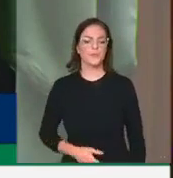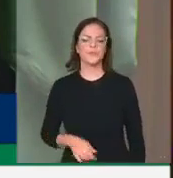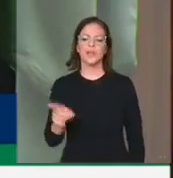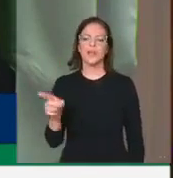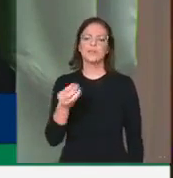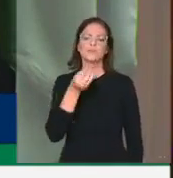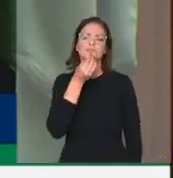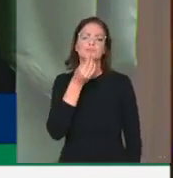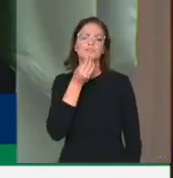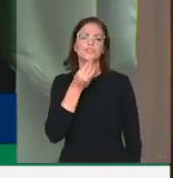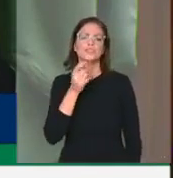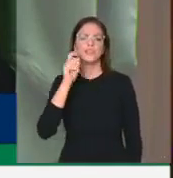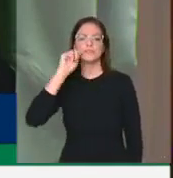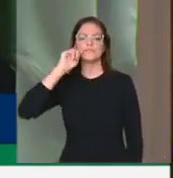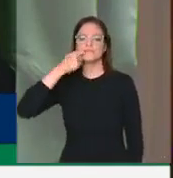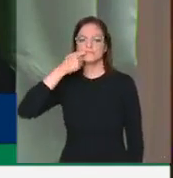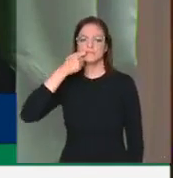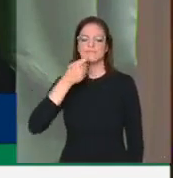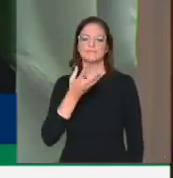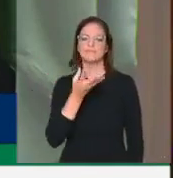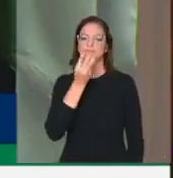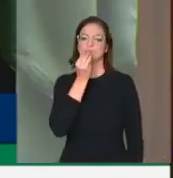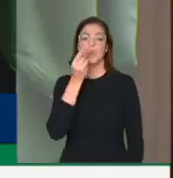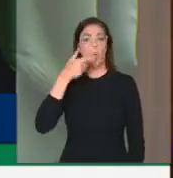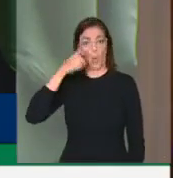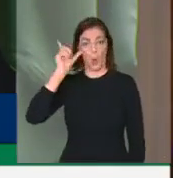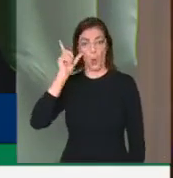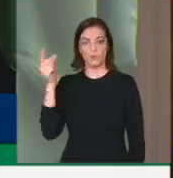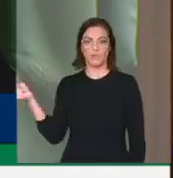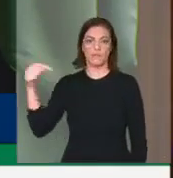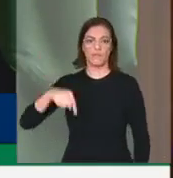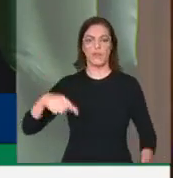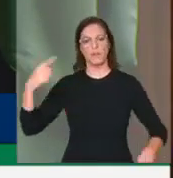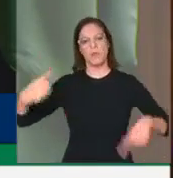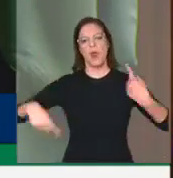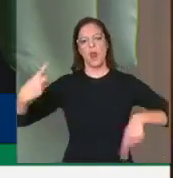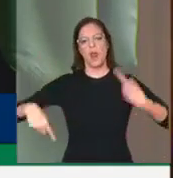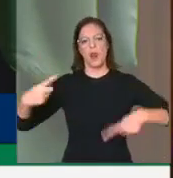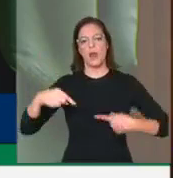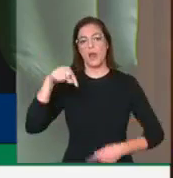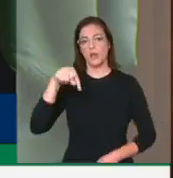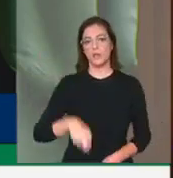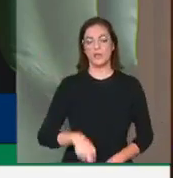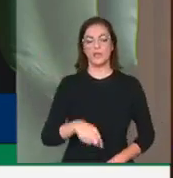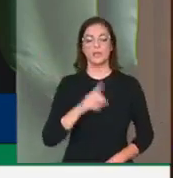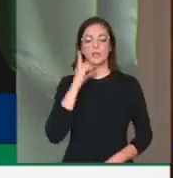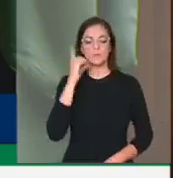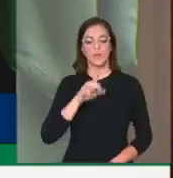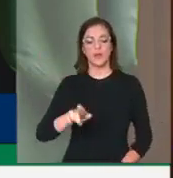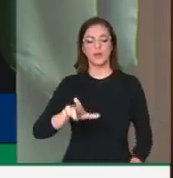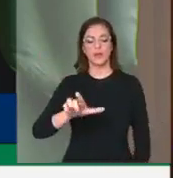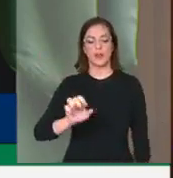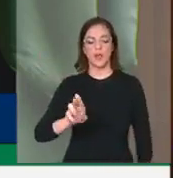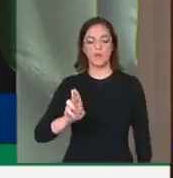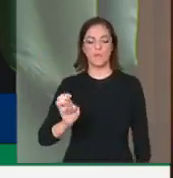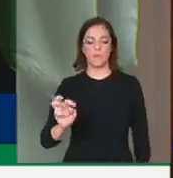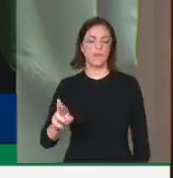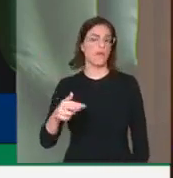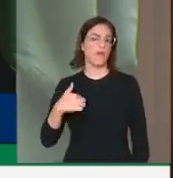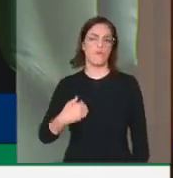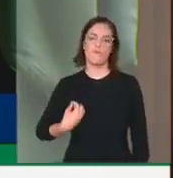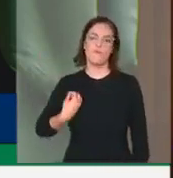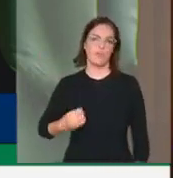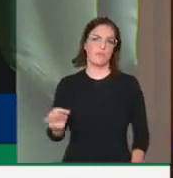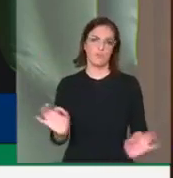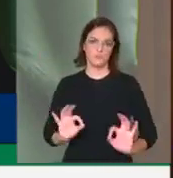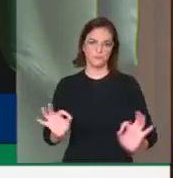deputado Bira. Ontem houve um conflito entre o deputado Glauber e o ministro Sérgio Moro. Eu sequer estava presente, mas hoje,